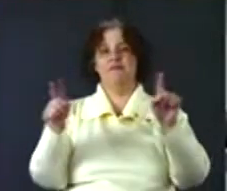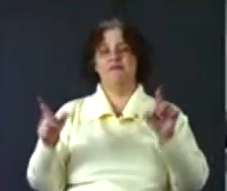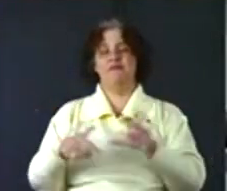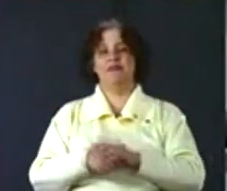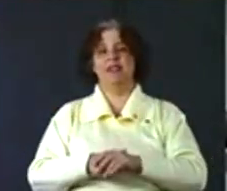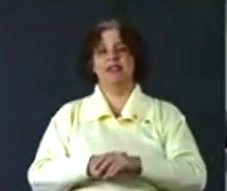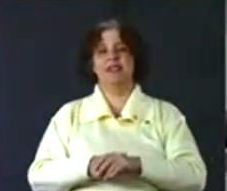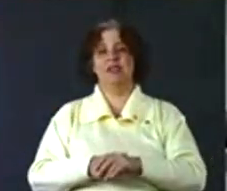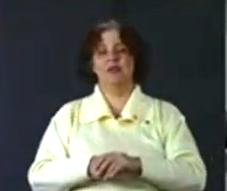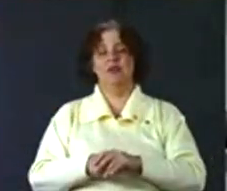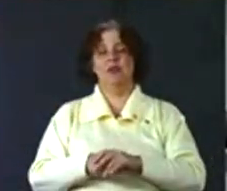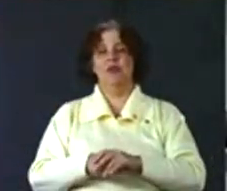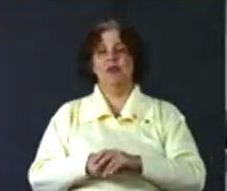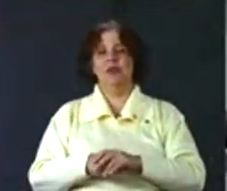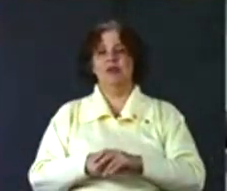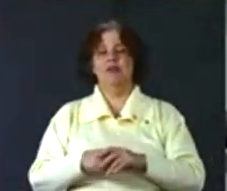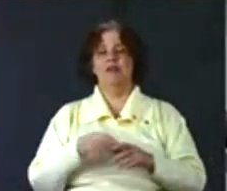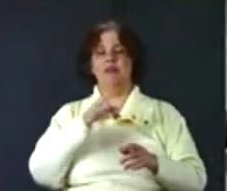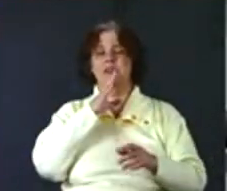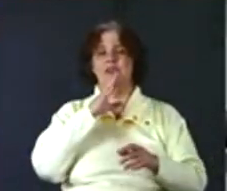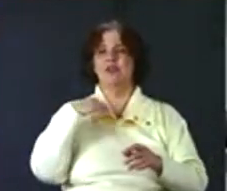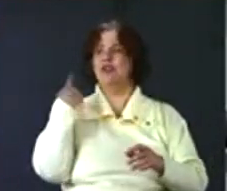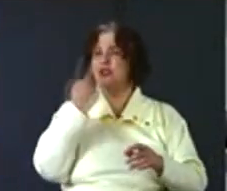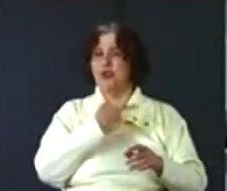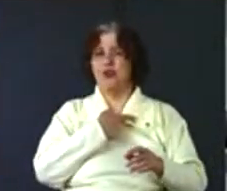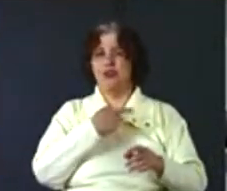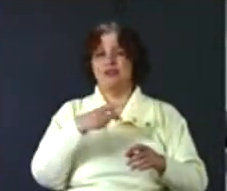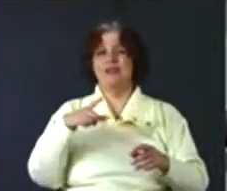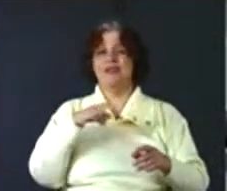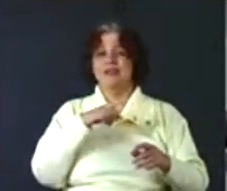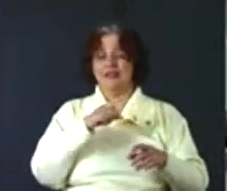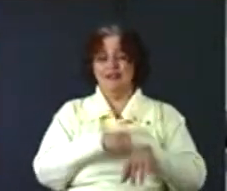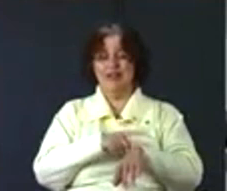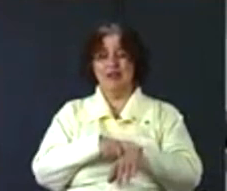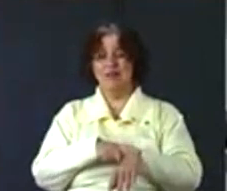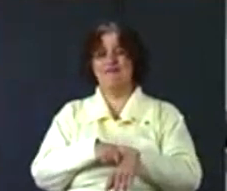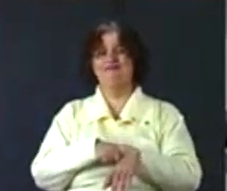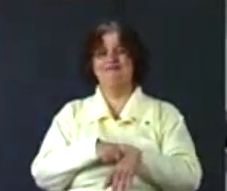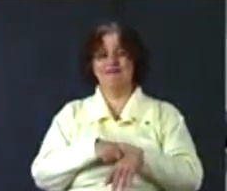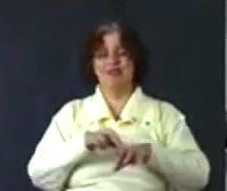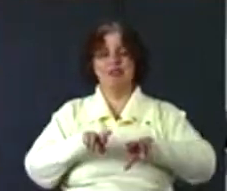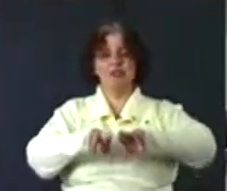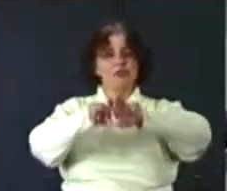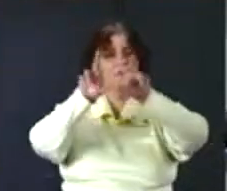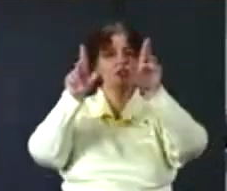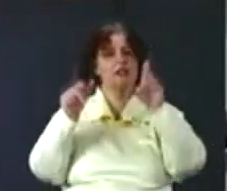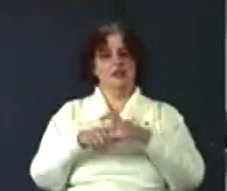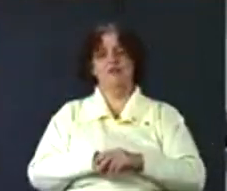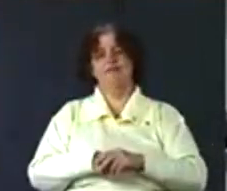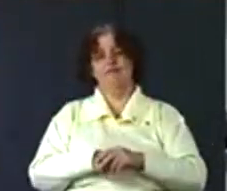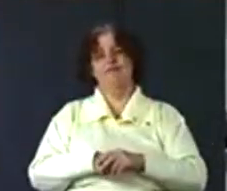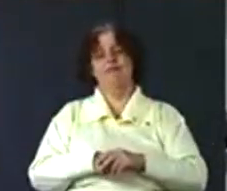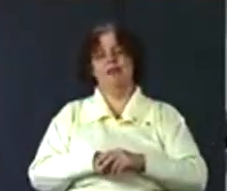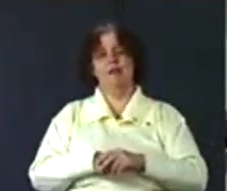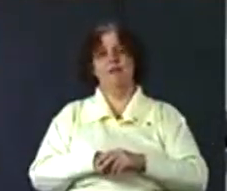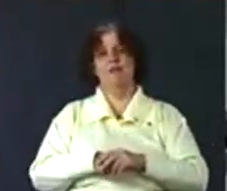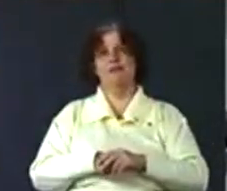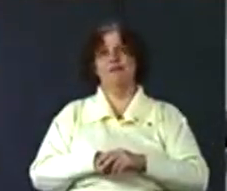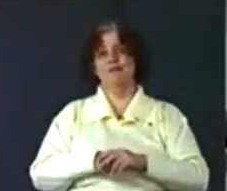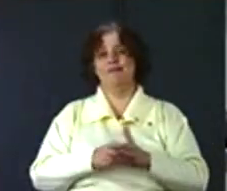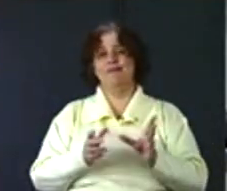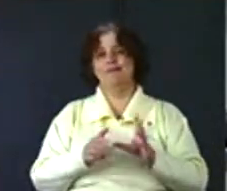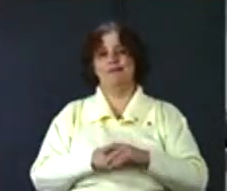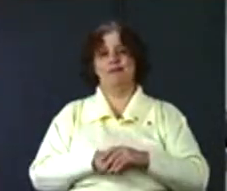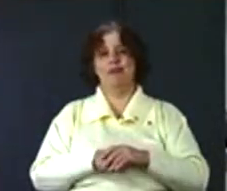sua igreja. Estamos vivendo um tempo atípico. Já disse isso numa outra ocasião e vou repetir hoje